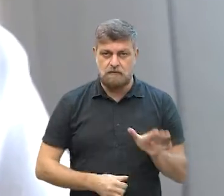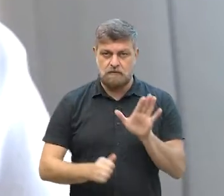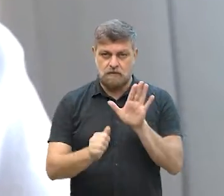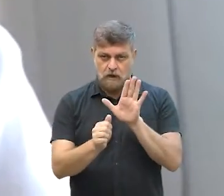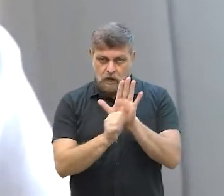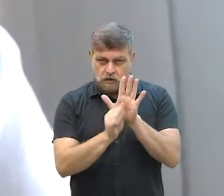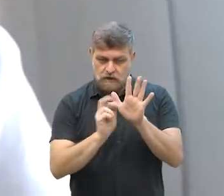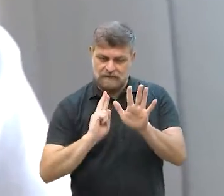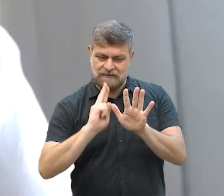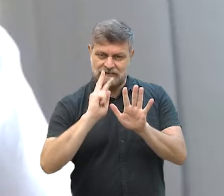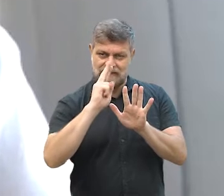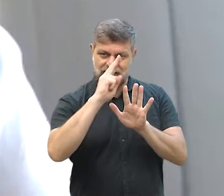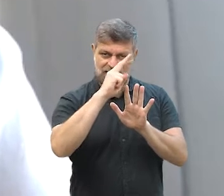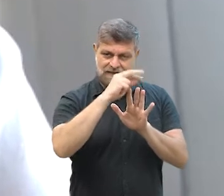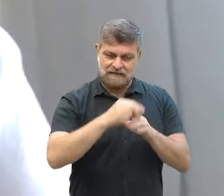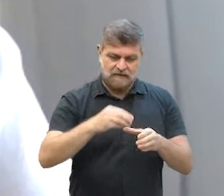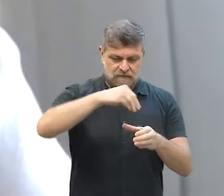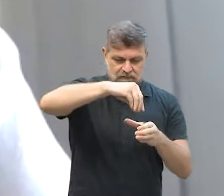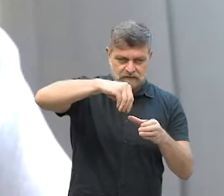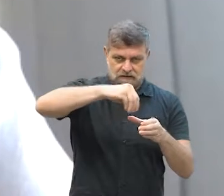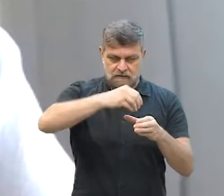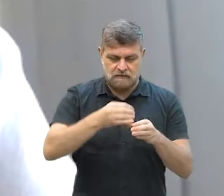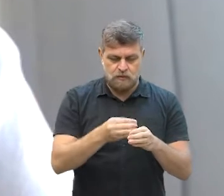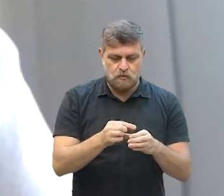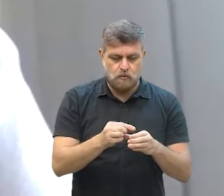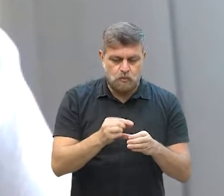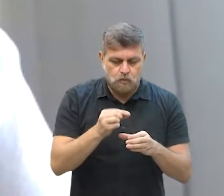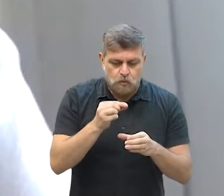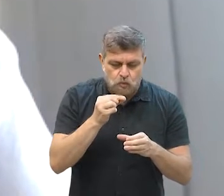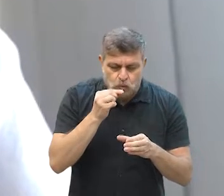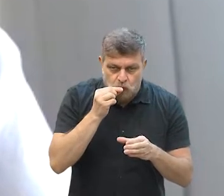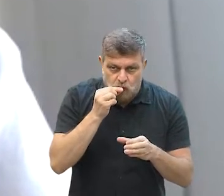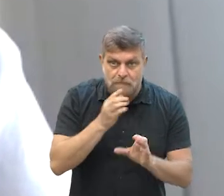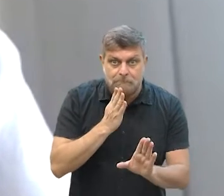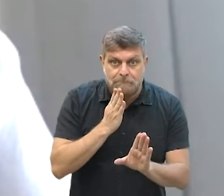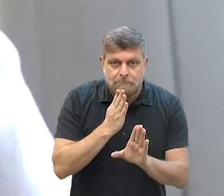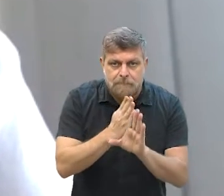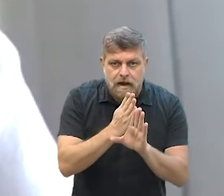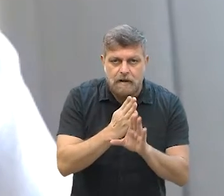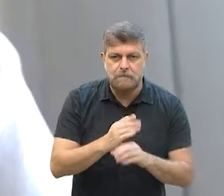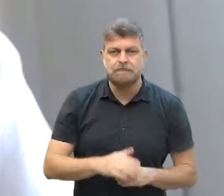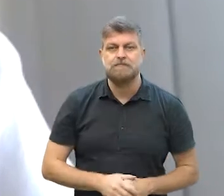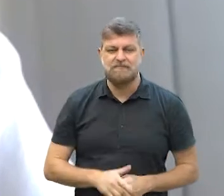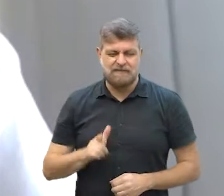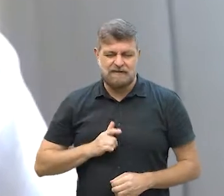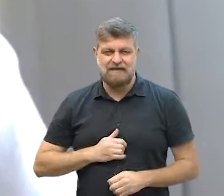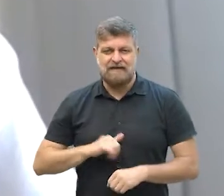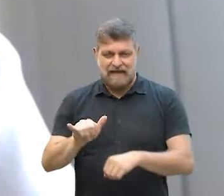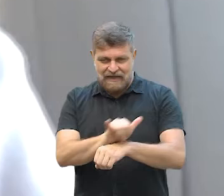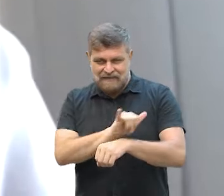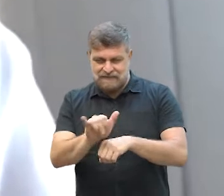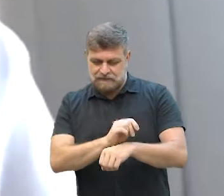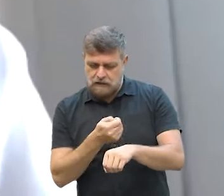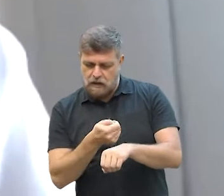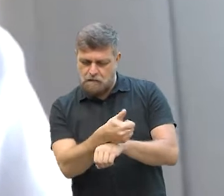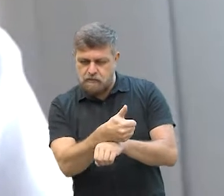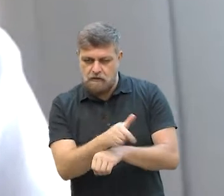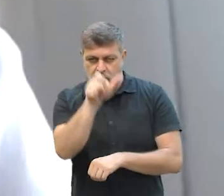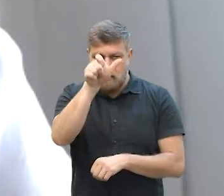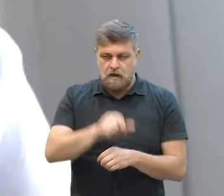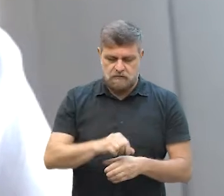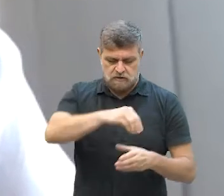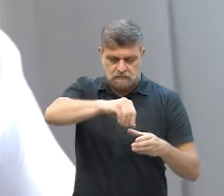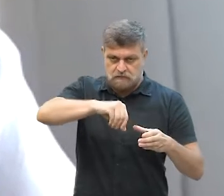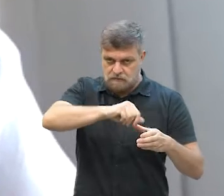grupo de alcaloides, e a maioria dessas drogas utilizadas para o golpe do Boa Noite Cinderela se encaixam